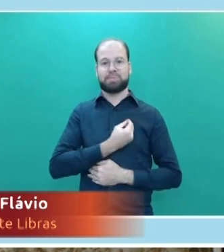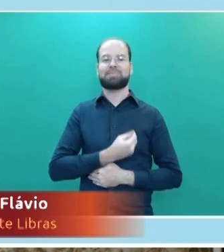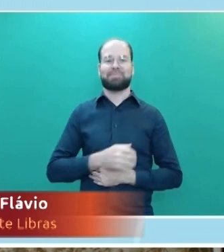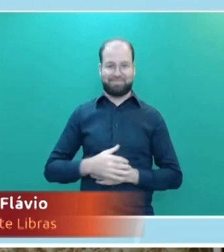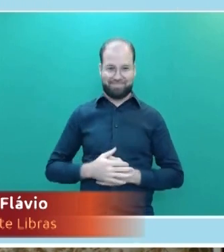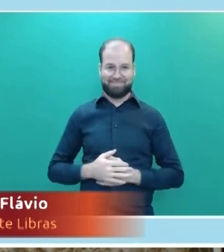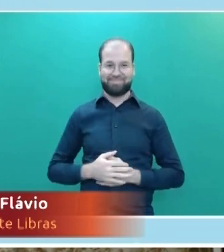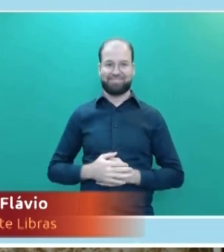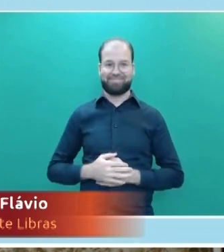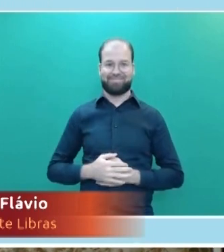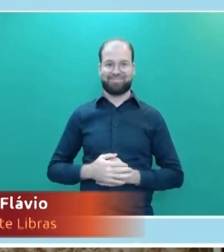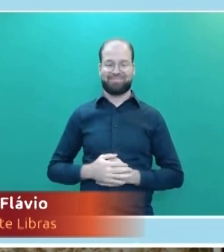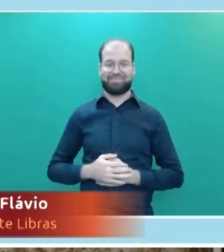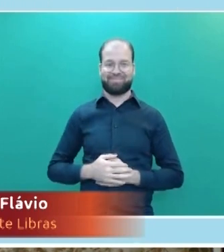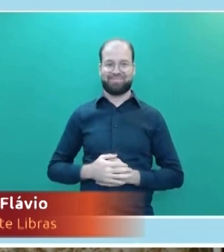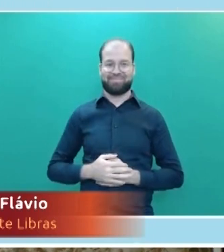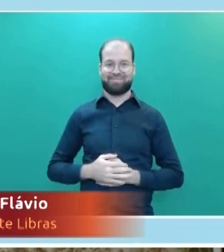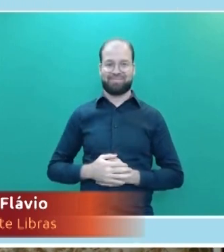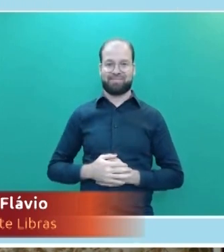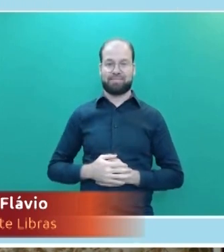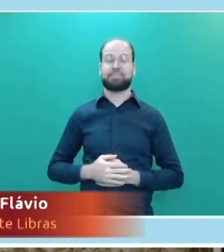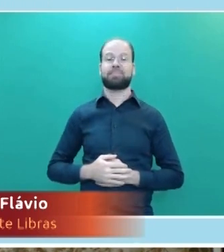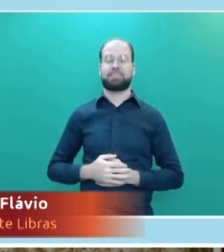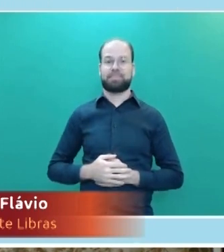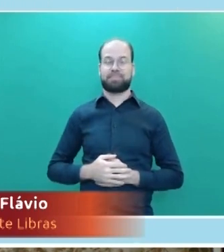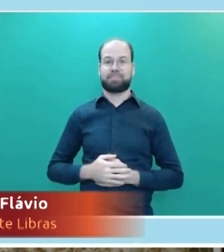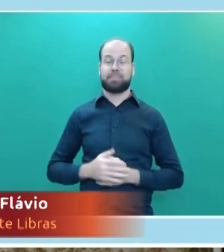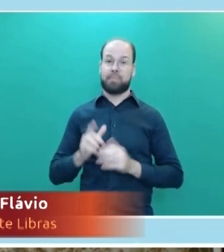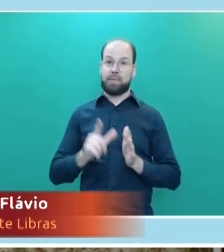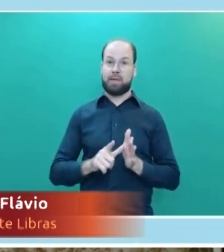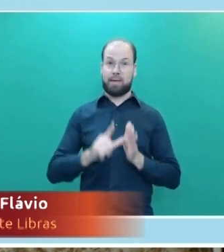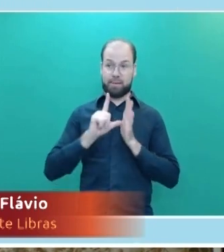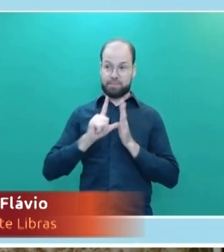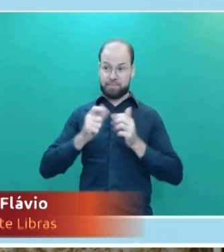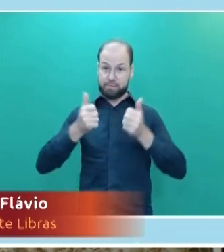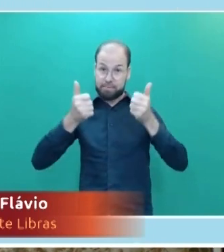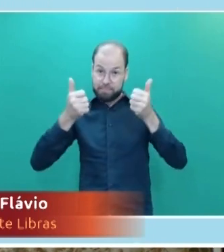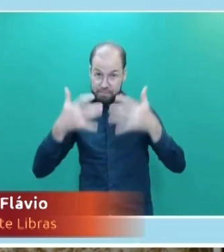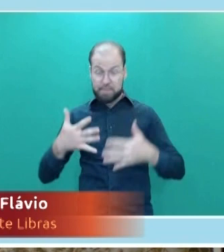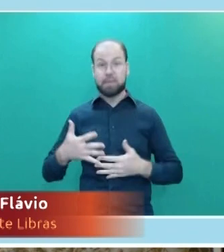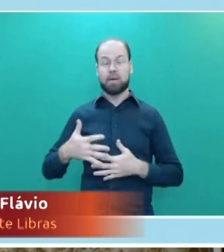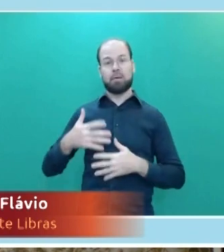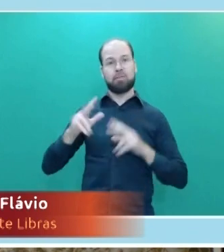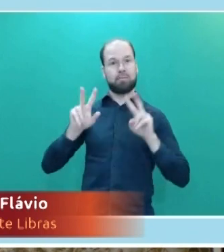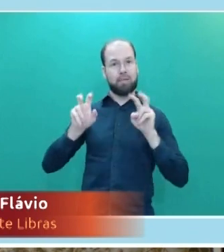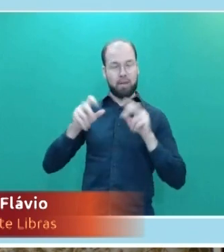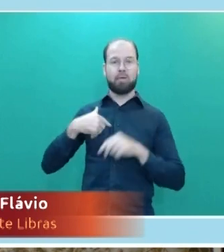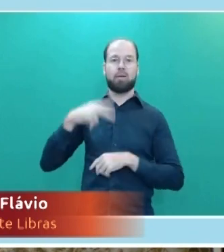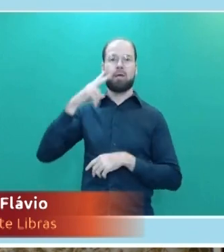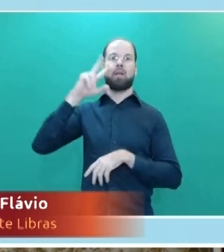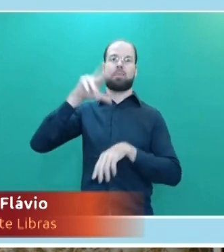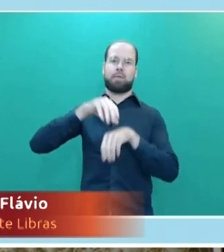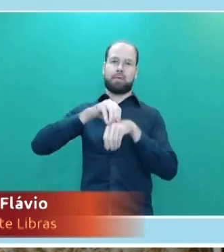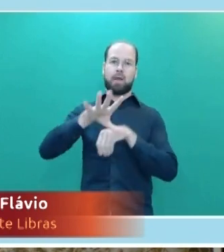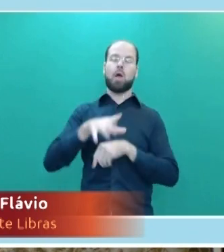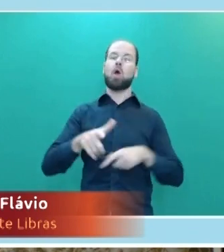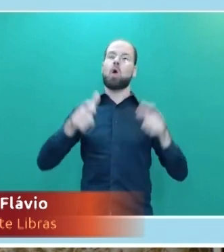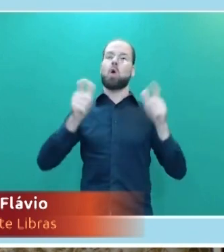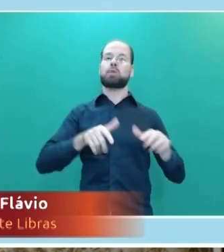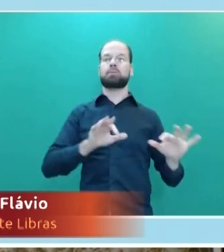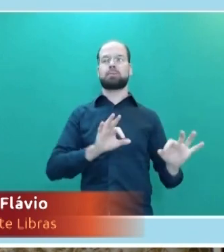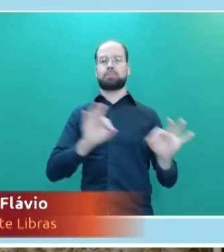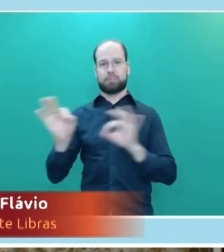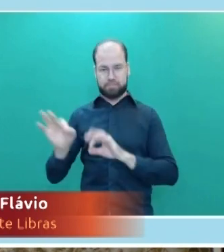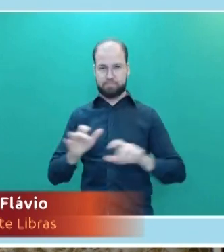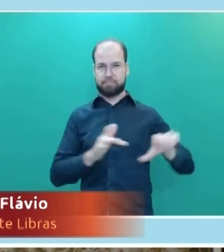Weber. Bom, antes de falarmos sobre o nosso tema, quero só relembrar onde você pode assistir o Conexões. Pela TV, nós